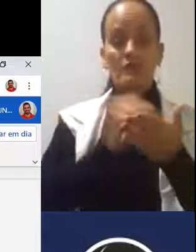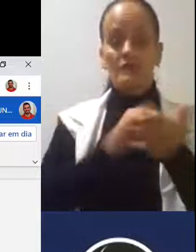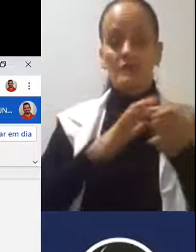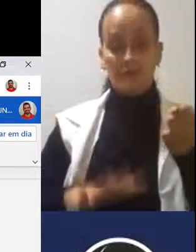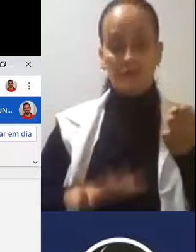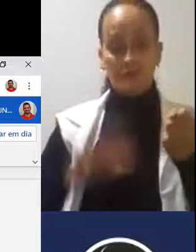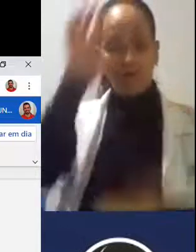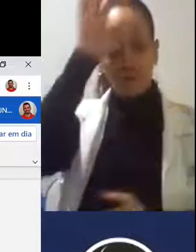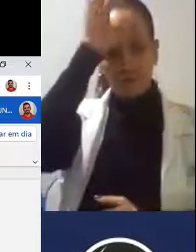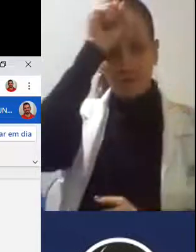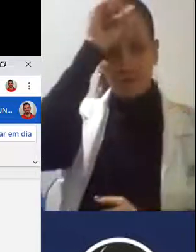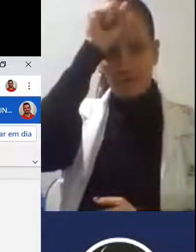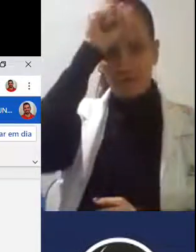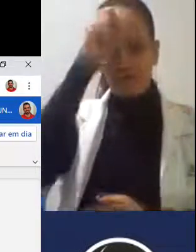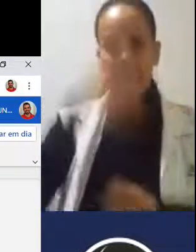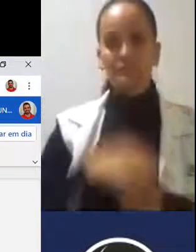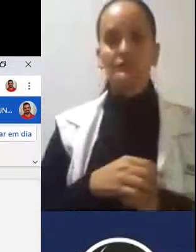acionadas por um disjuntor,